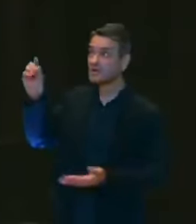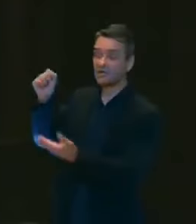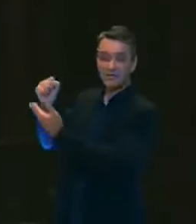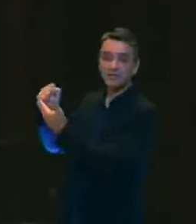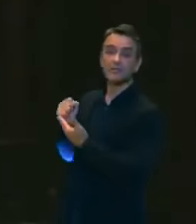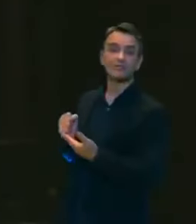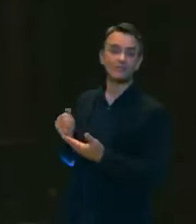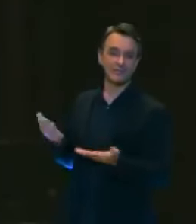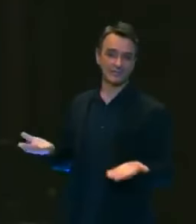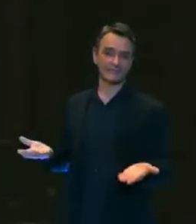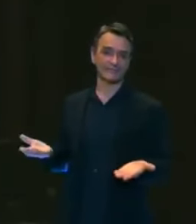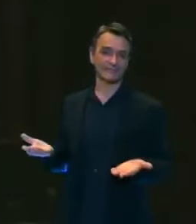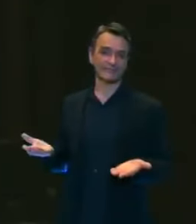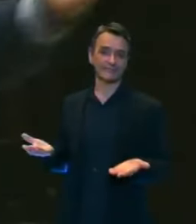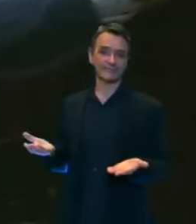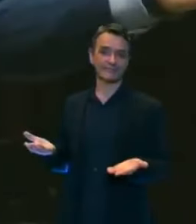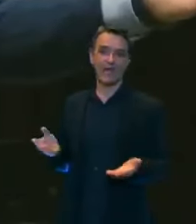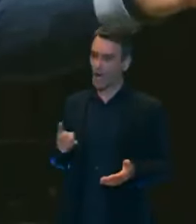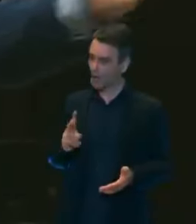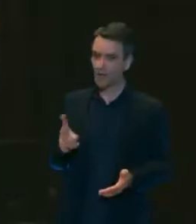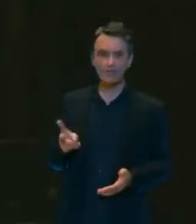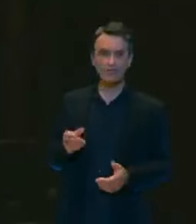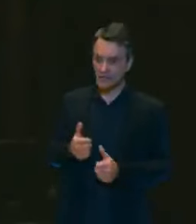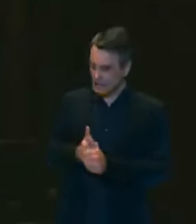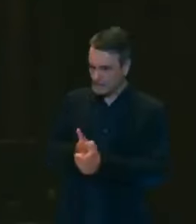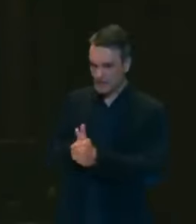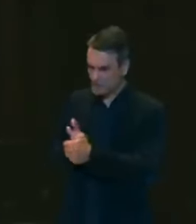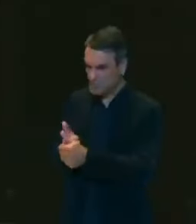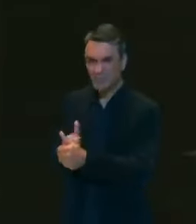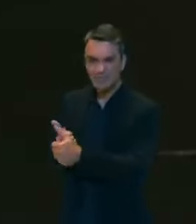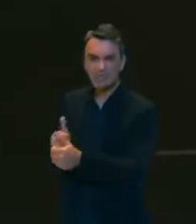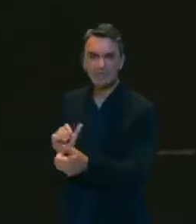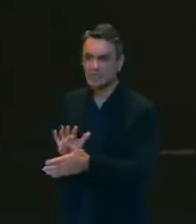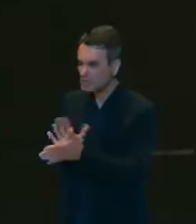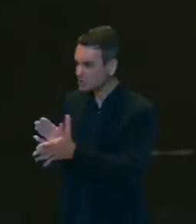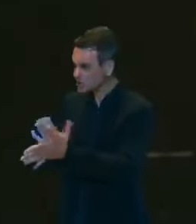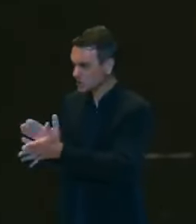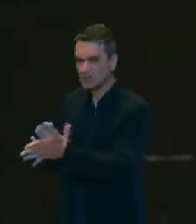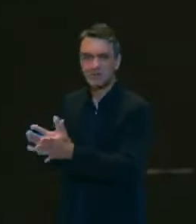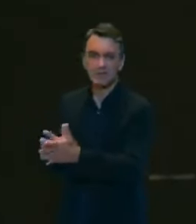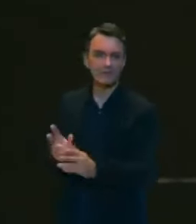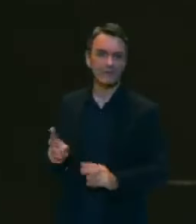Nós vamos ser mais perseguidos, vamos tomar as medidas, vamos fazer, mas